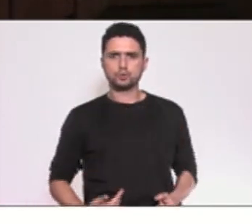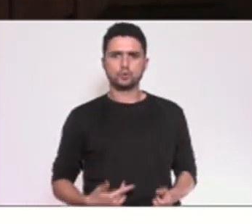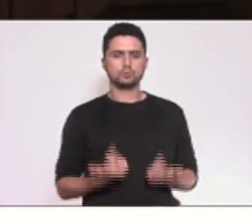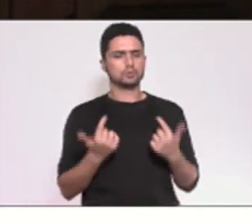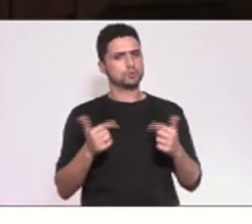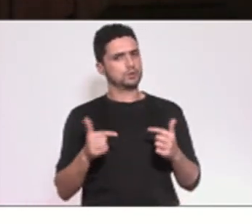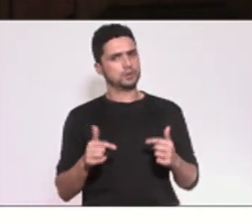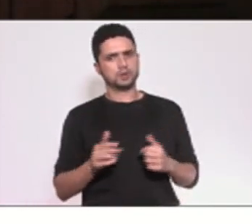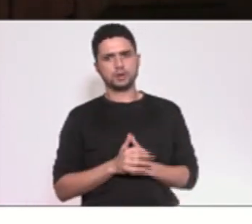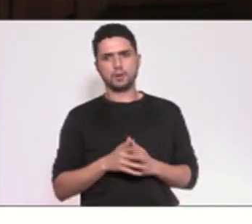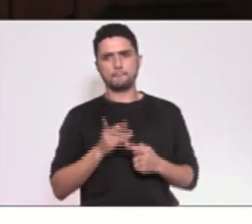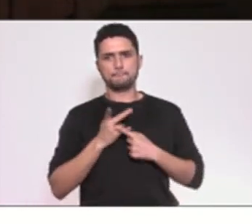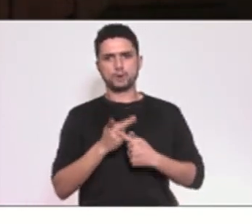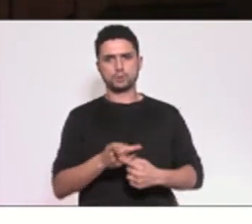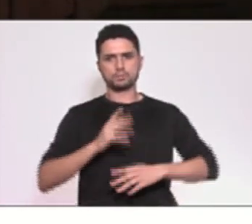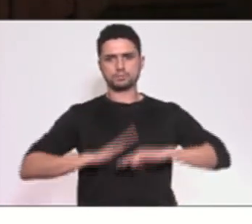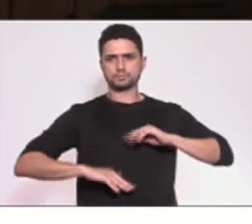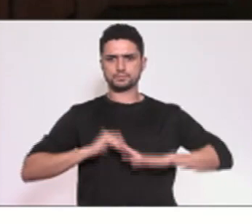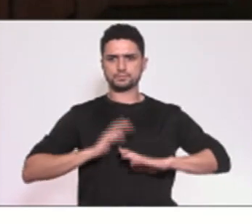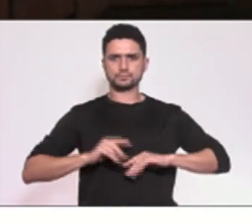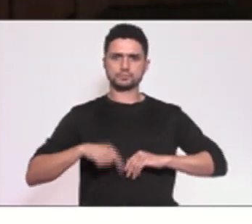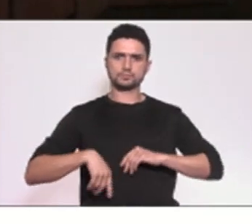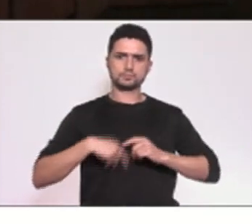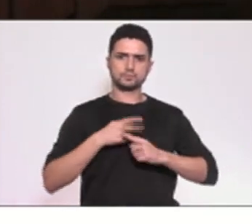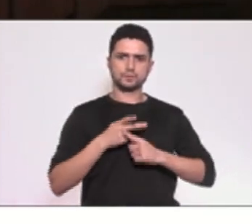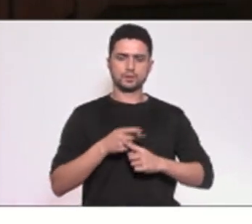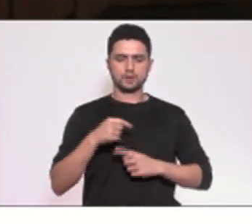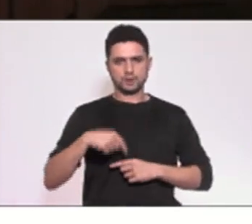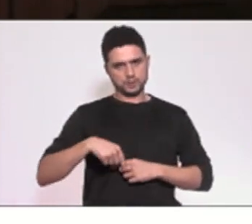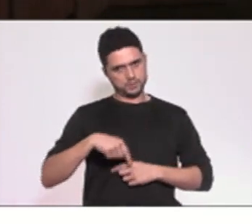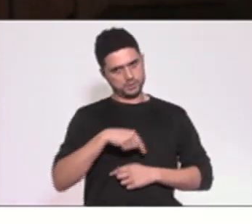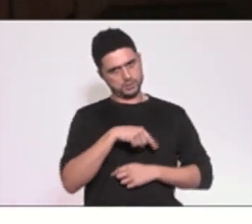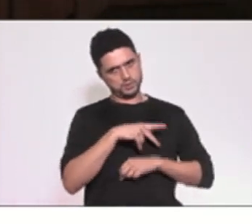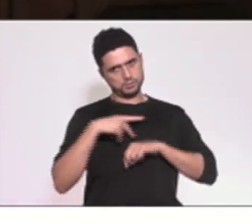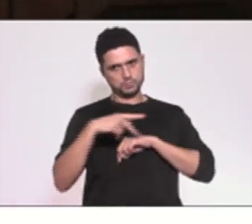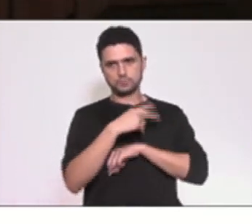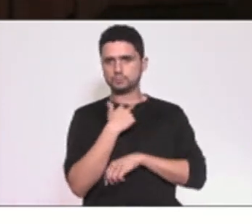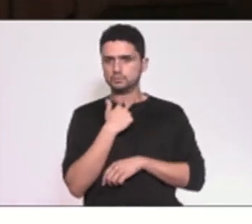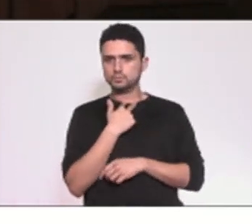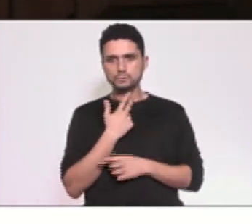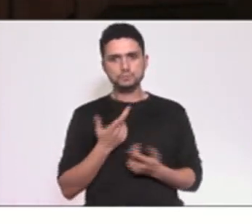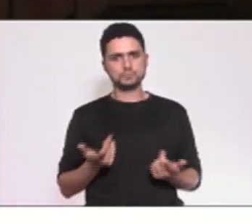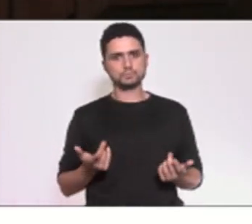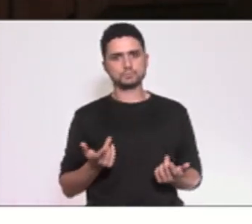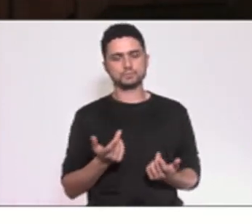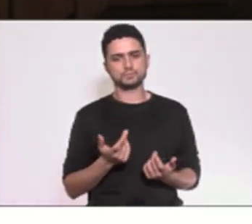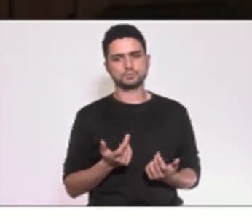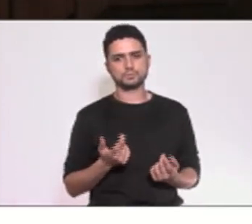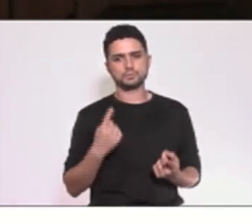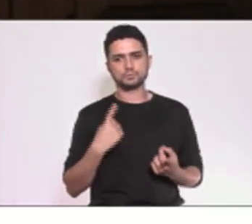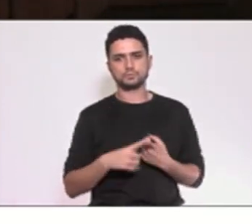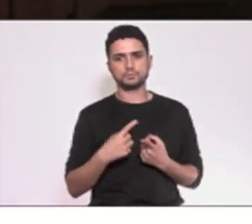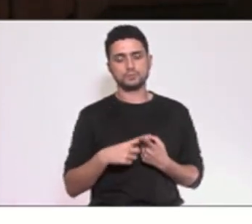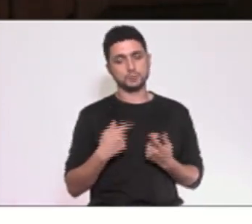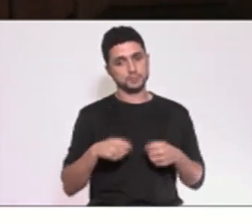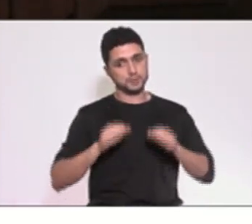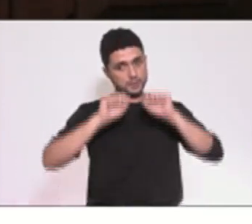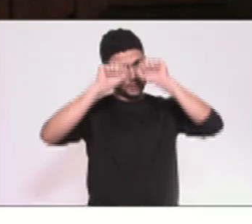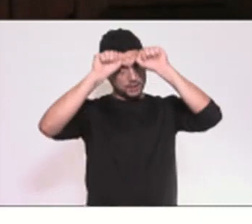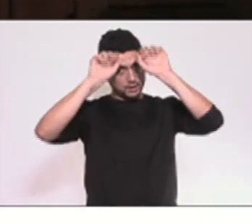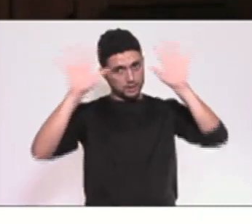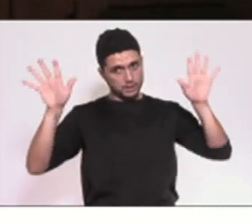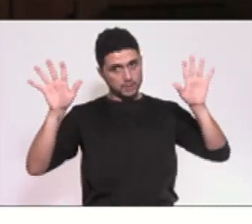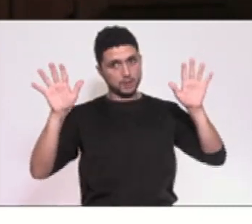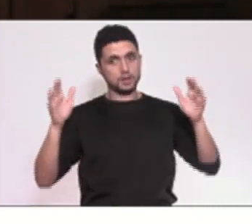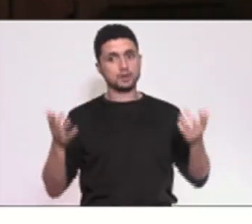nem o procurador da República pode mandar prender quem quer que seja. Vamos deixar isso muito claro, porque nós temos que colocar os pingos